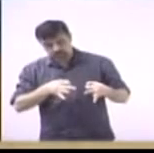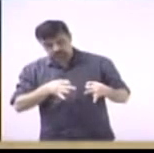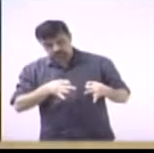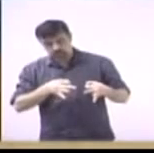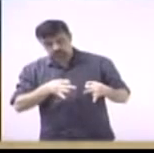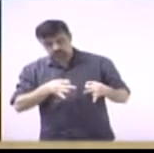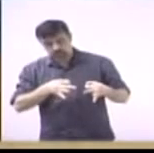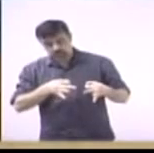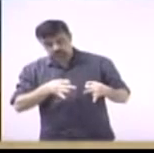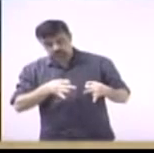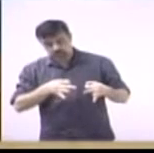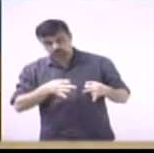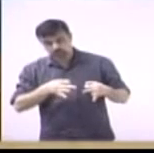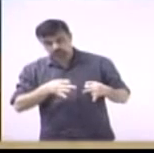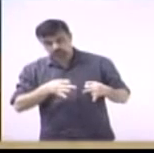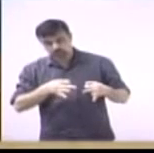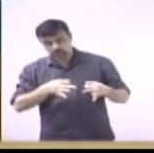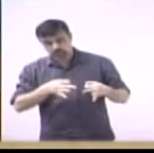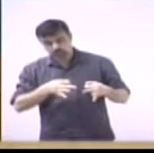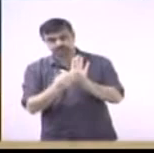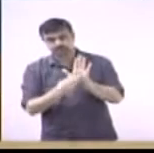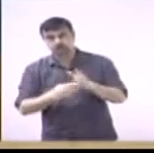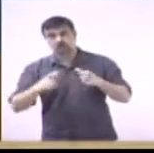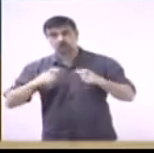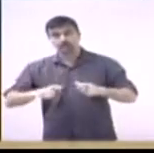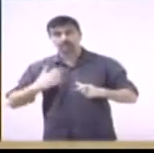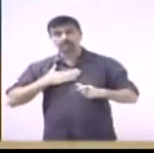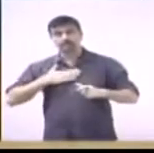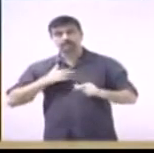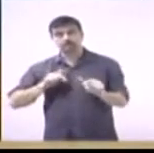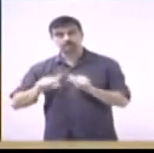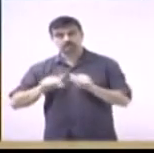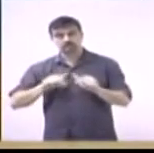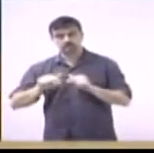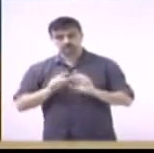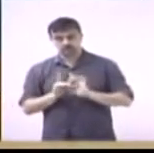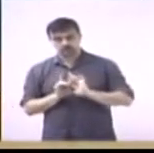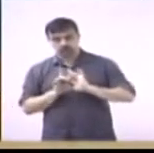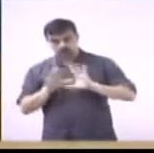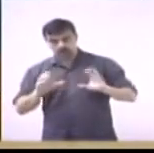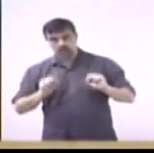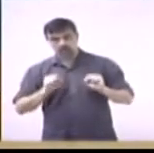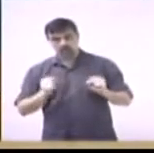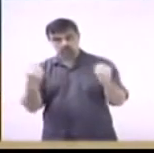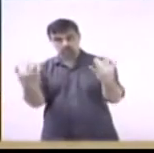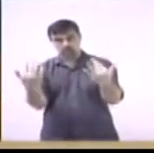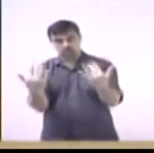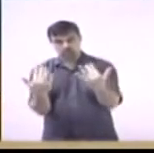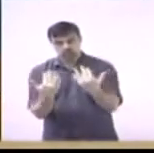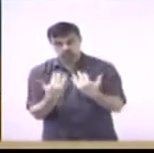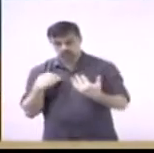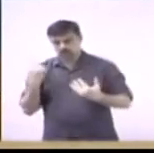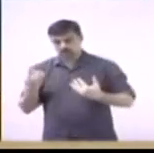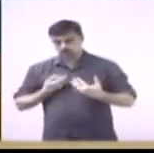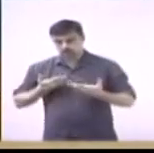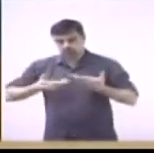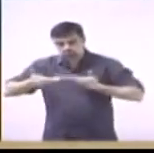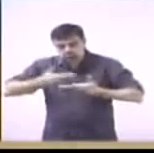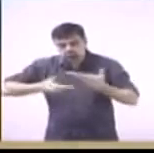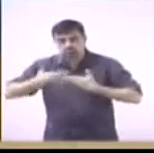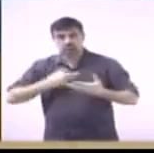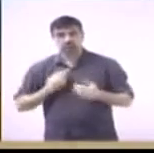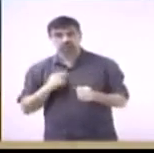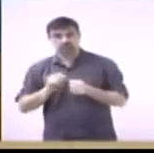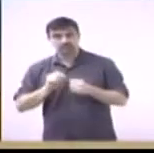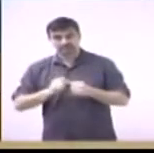do projeto, dando sugestão. Nosso gabinete está à disposição, acredito que o gabinete de todos também, para que as coisas aconteçam da forma que a